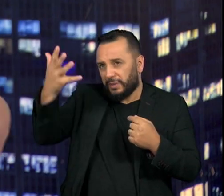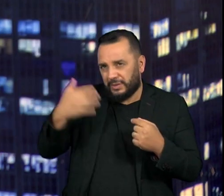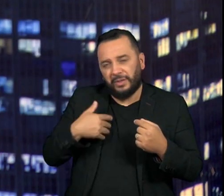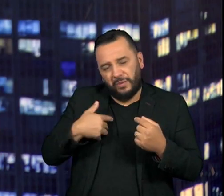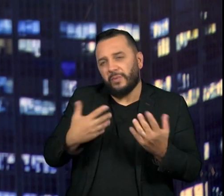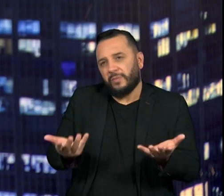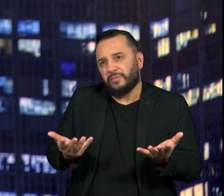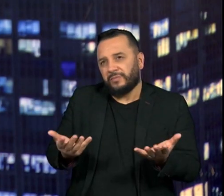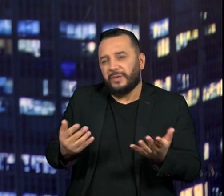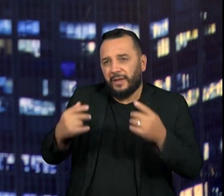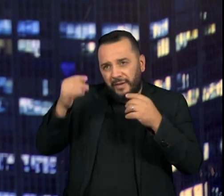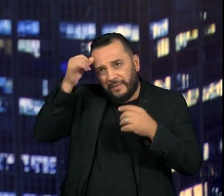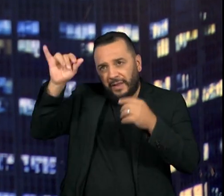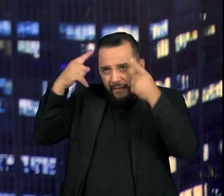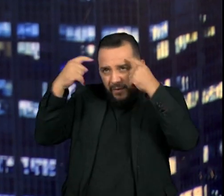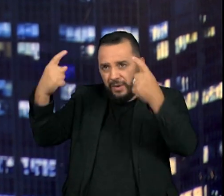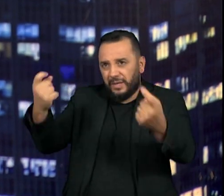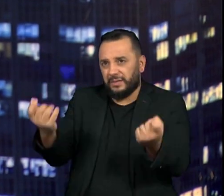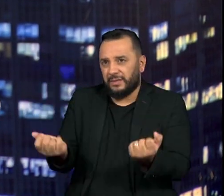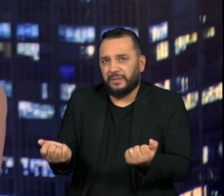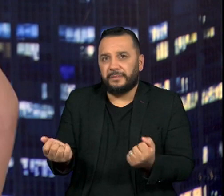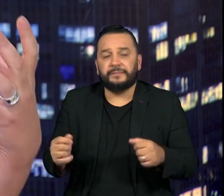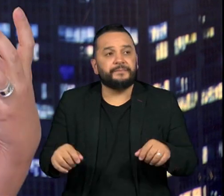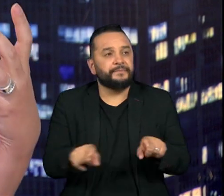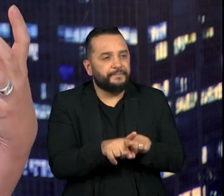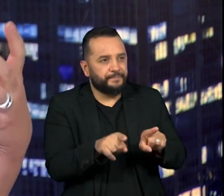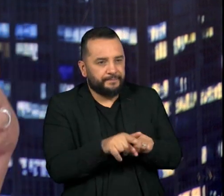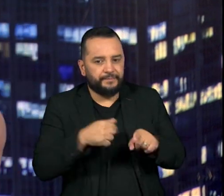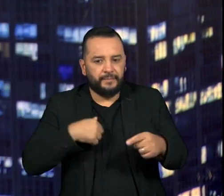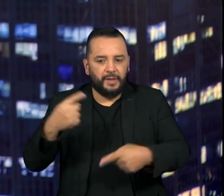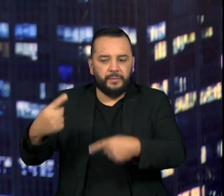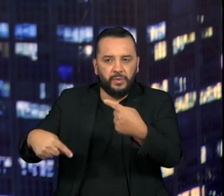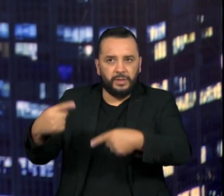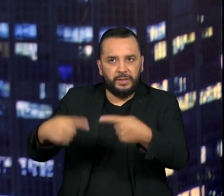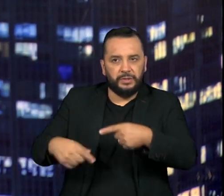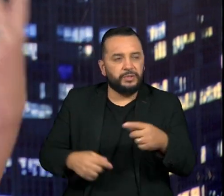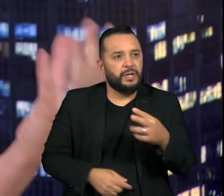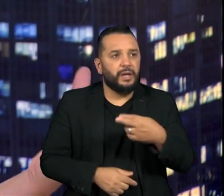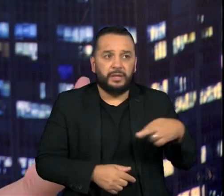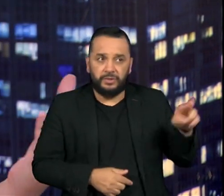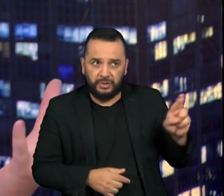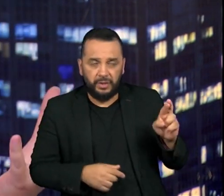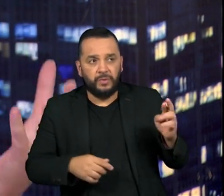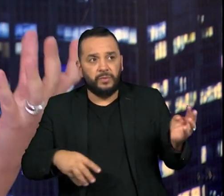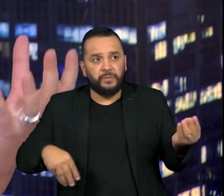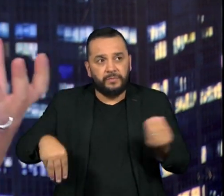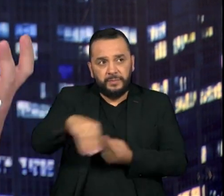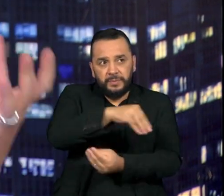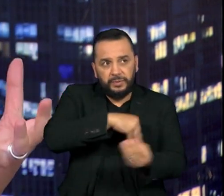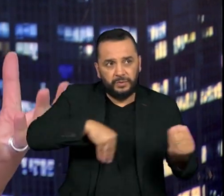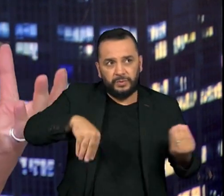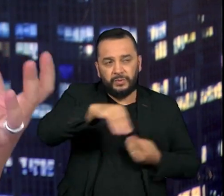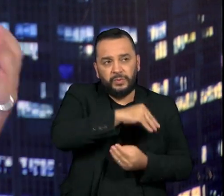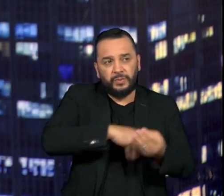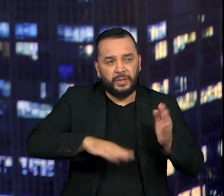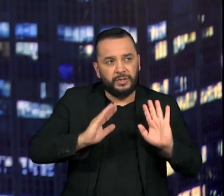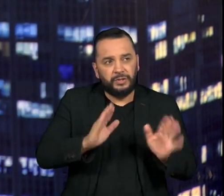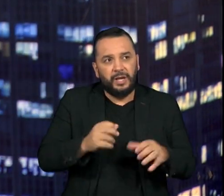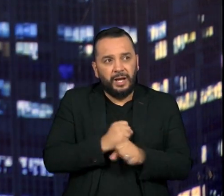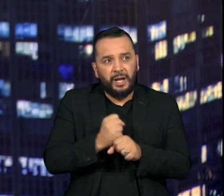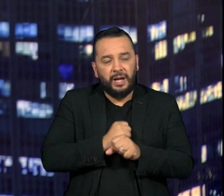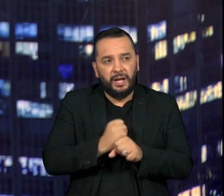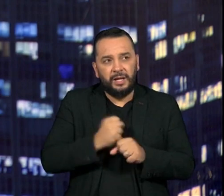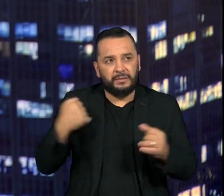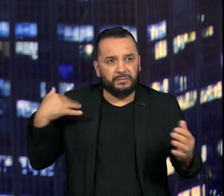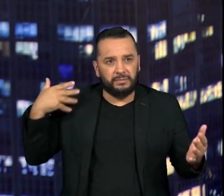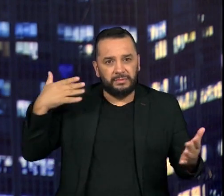muito aqui ao longo do programa a questão política, religião, se misturam desde que o mundo é mundo, não é? Mas quando é que